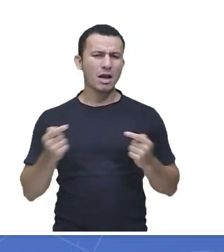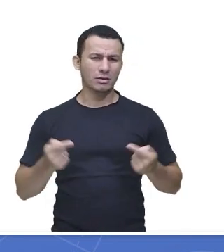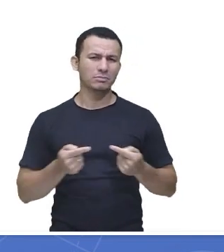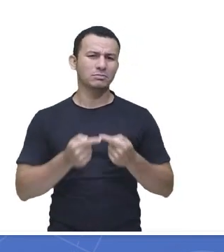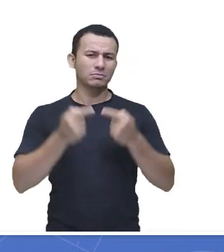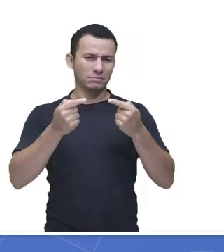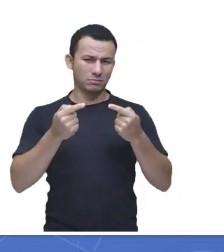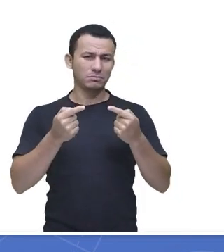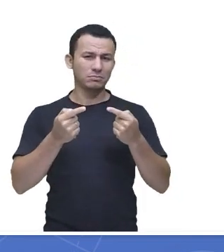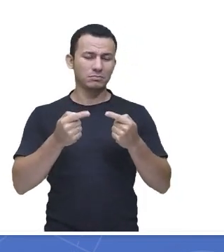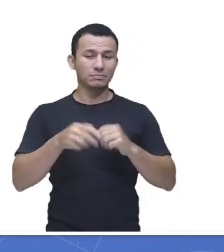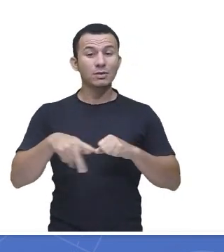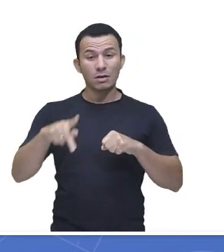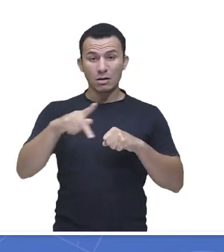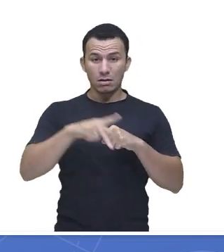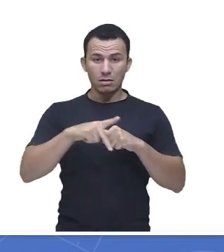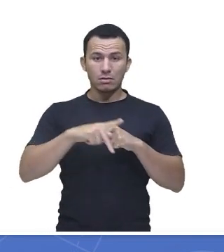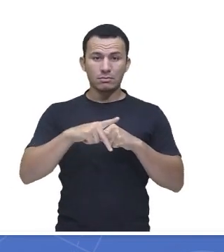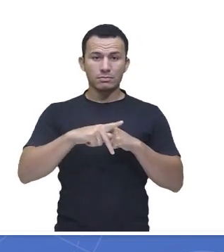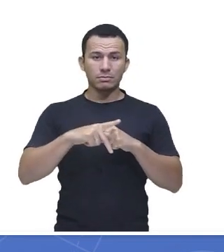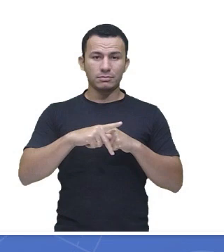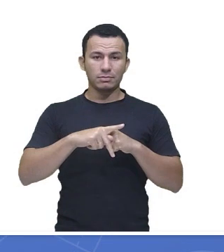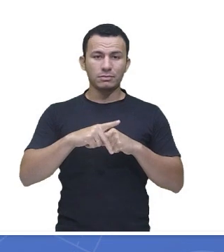tenho o pronome